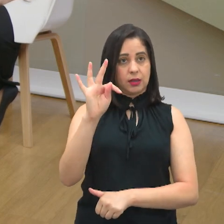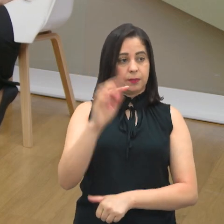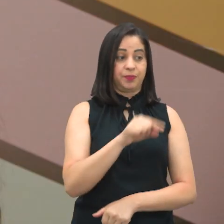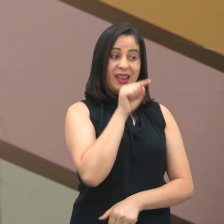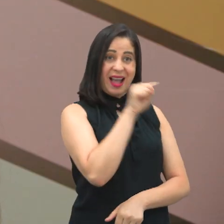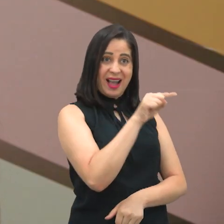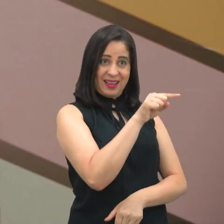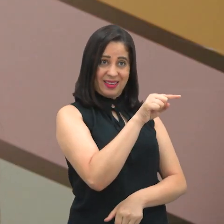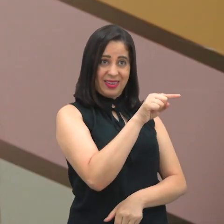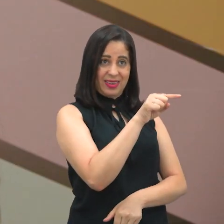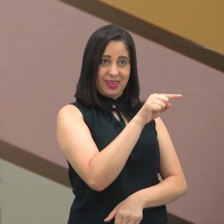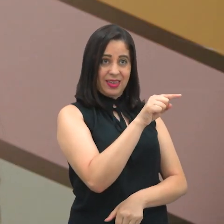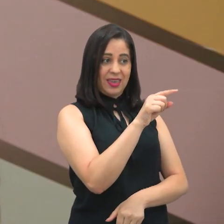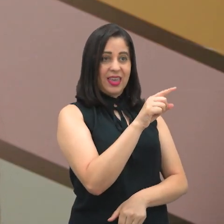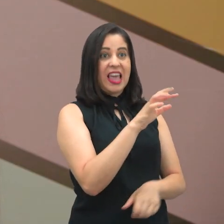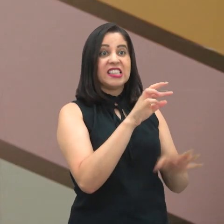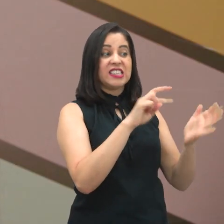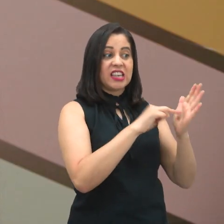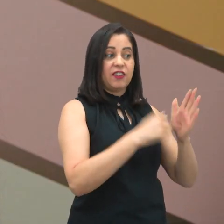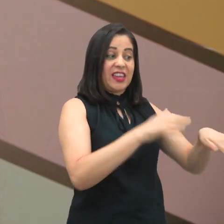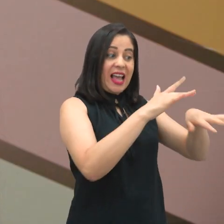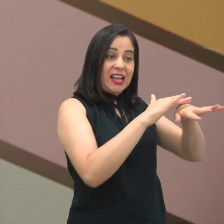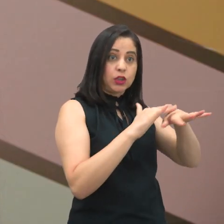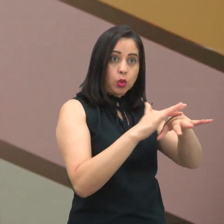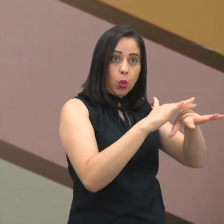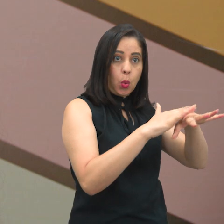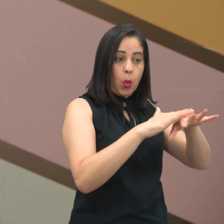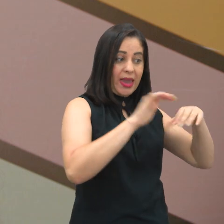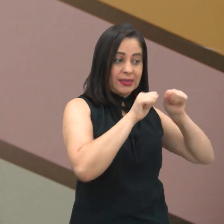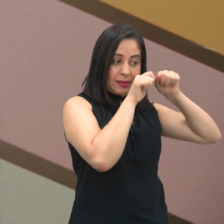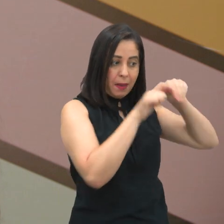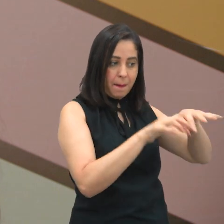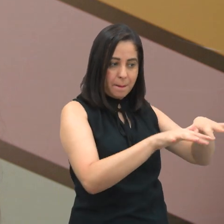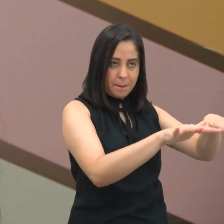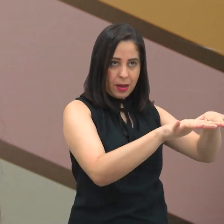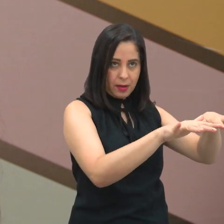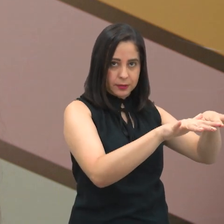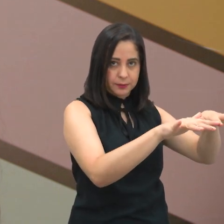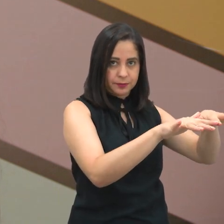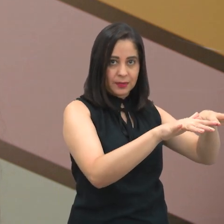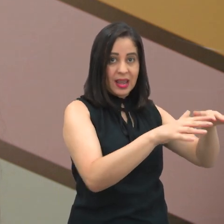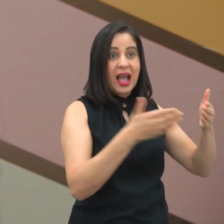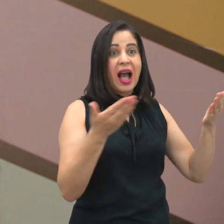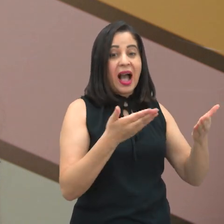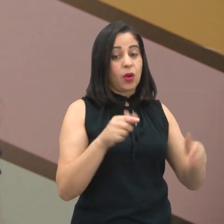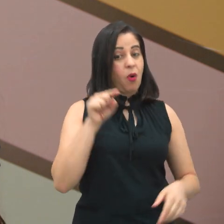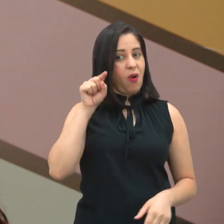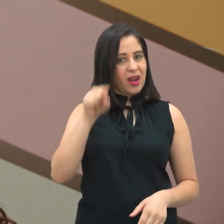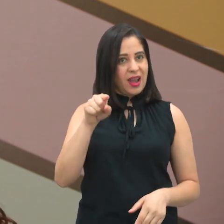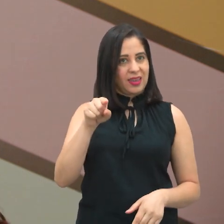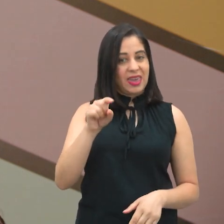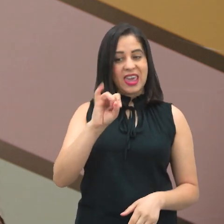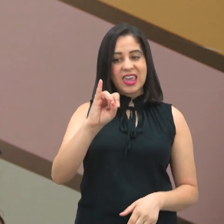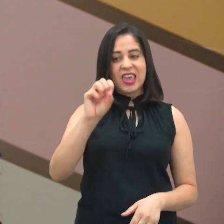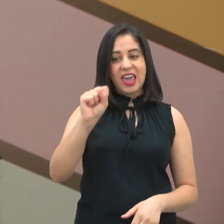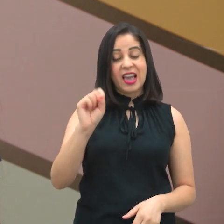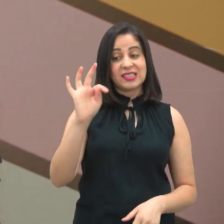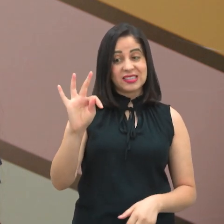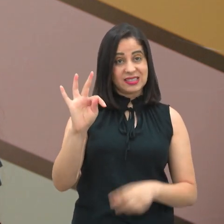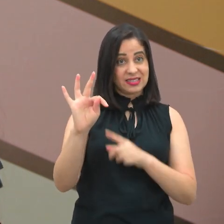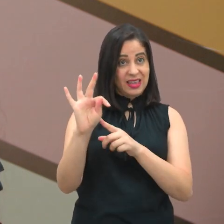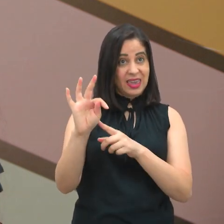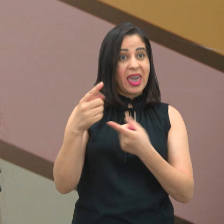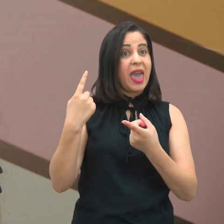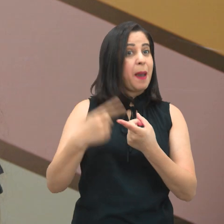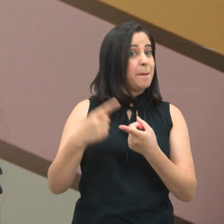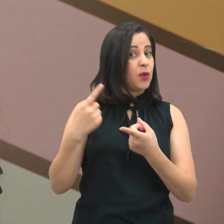DST é uma abreviatura de doenças sexualmente transmissíveis. O mais adequado é chamar IST, justamente porque